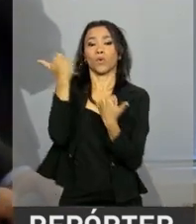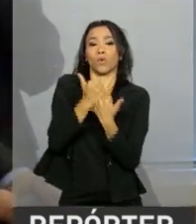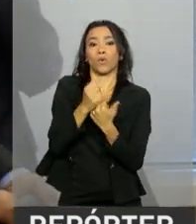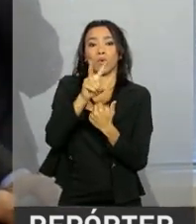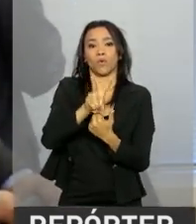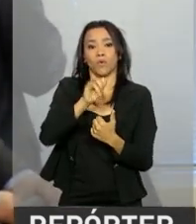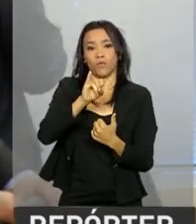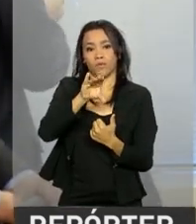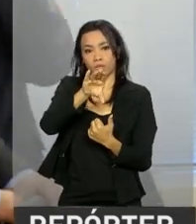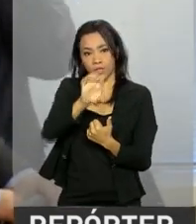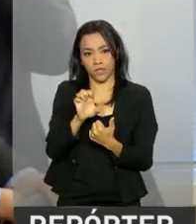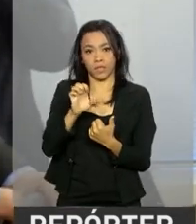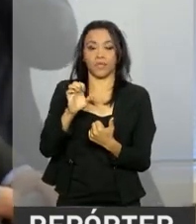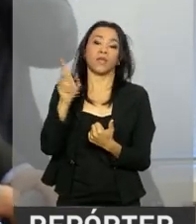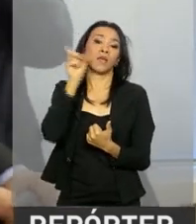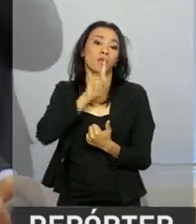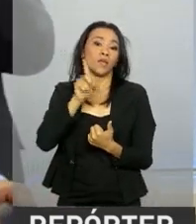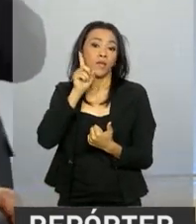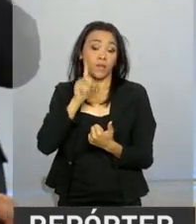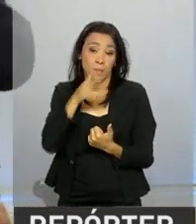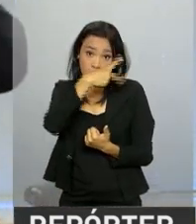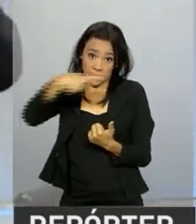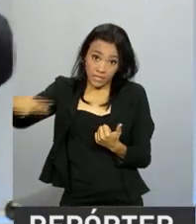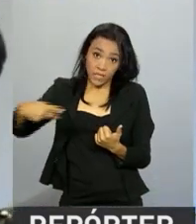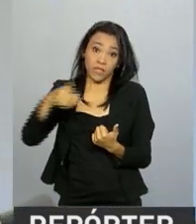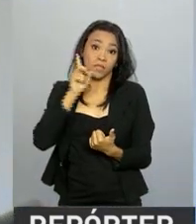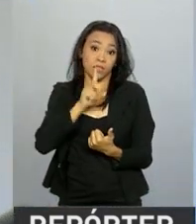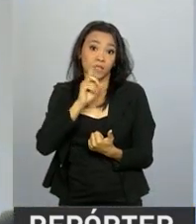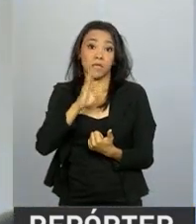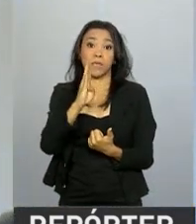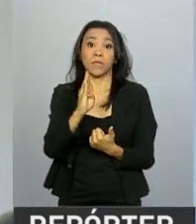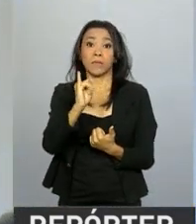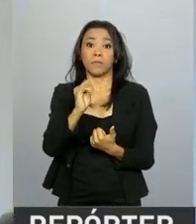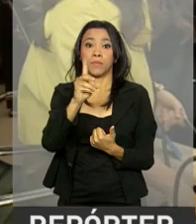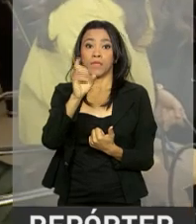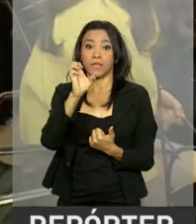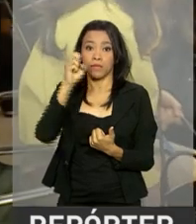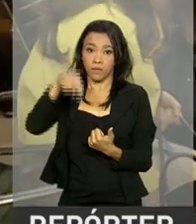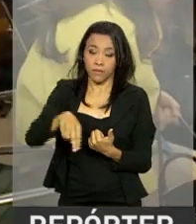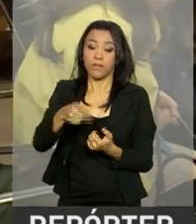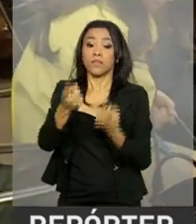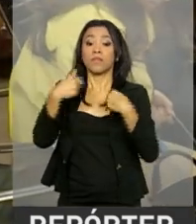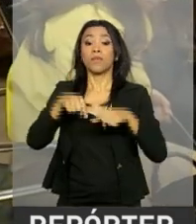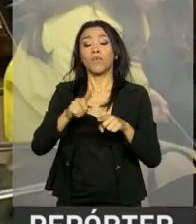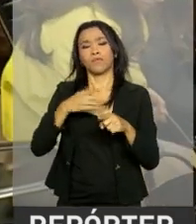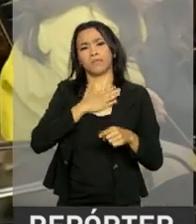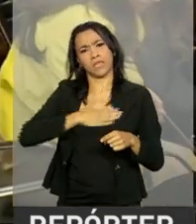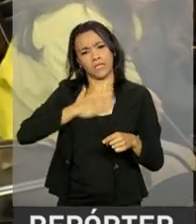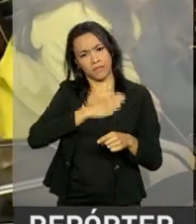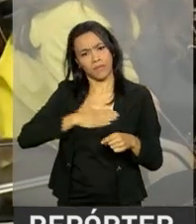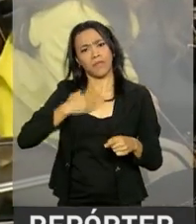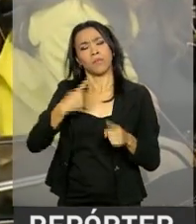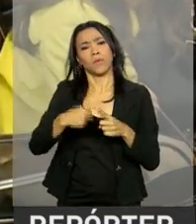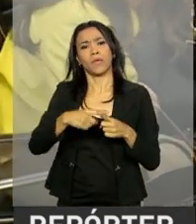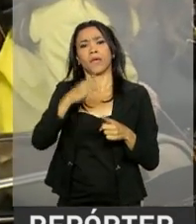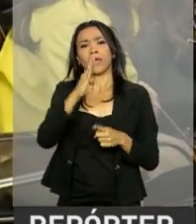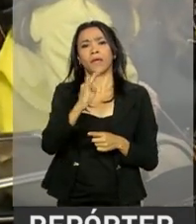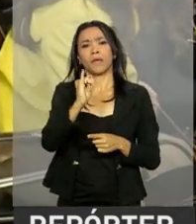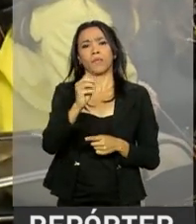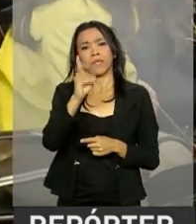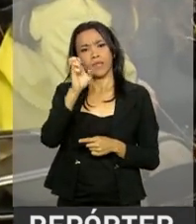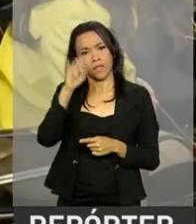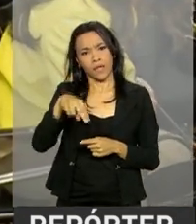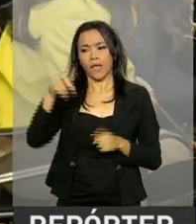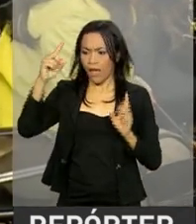norte-americano Joey biden temer agradeceu o apoio depois do impeach e ficou satisfeito porque biden também é um